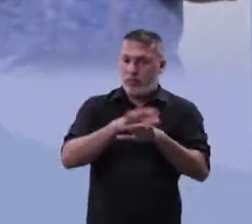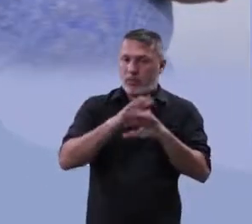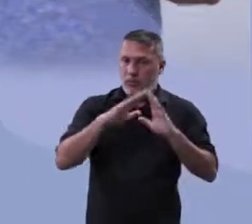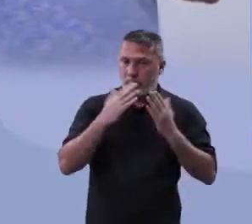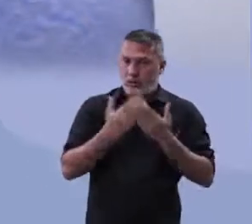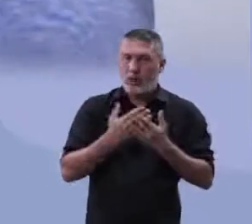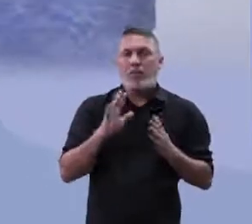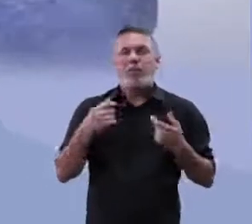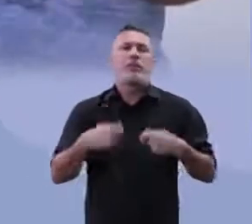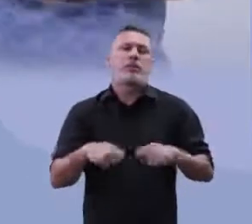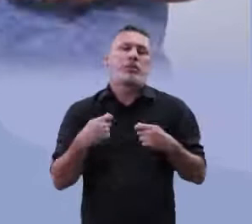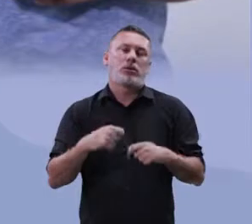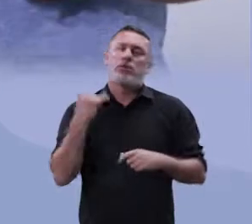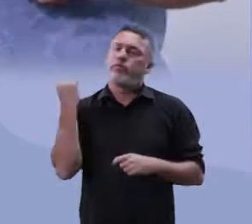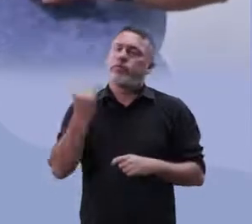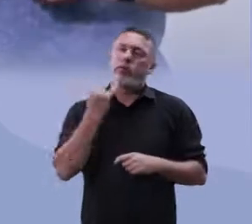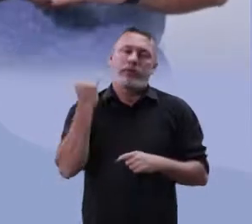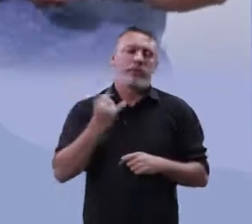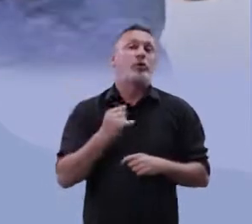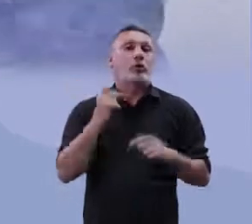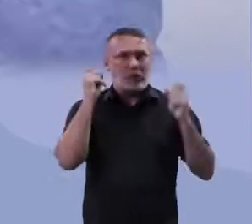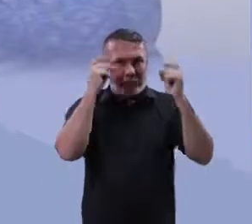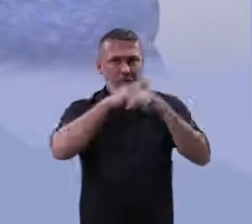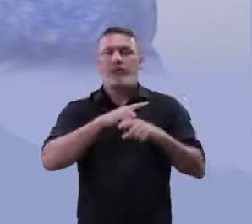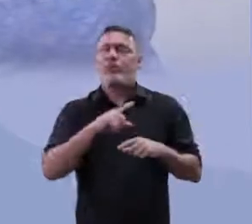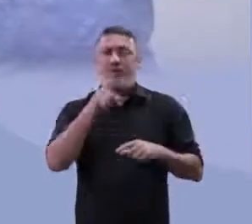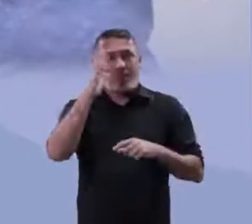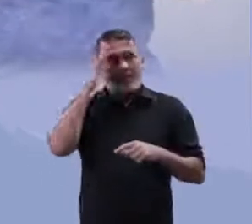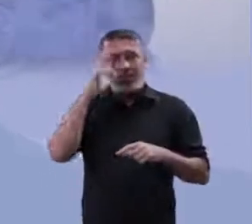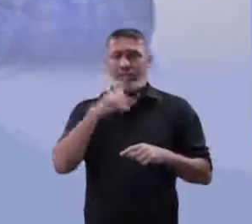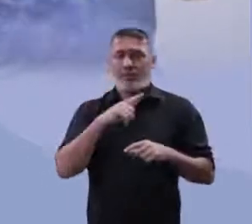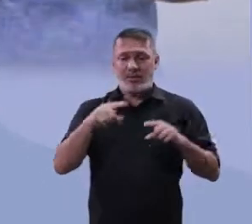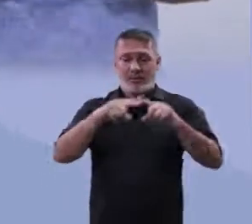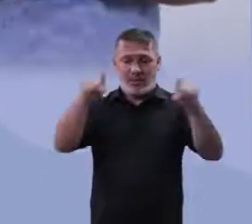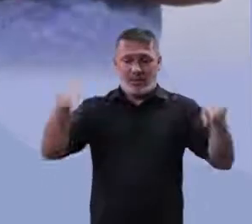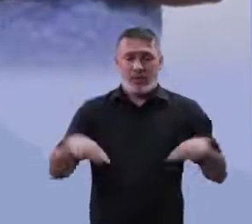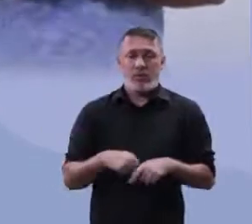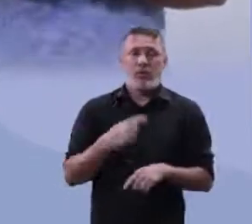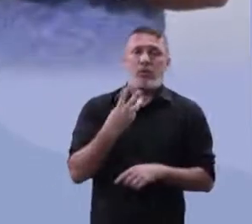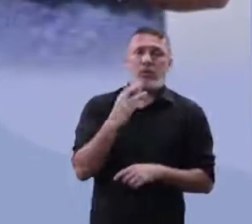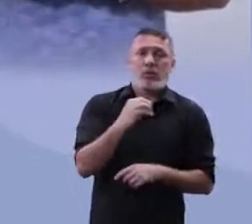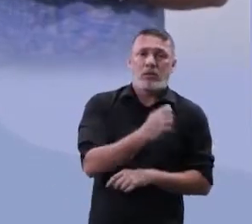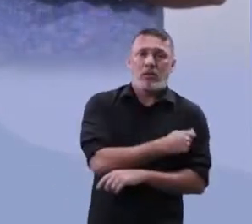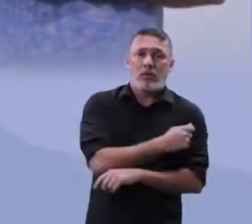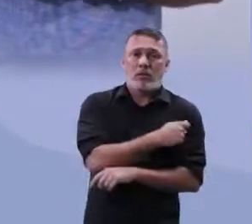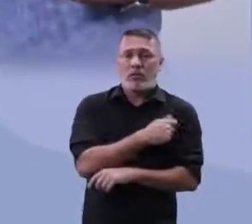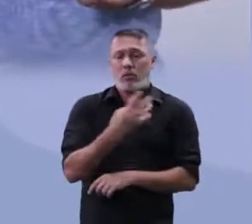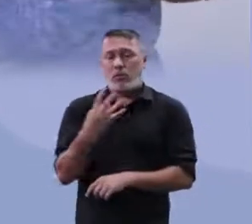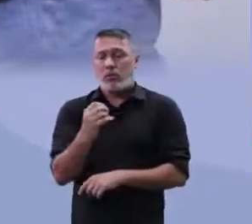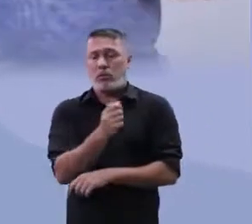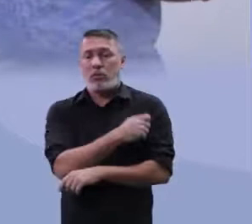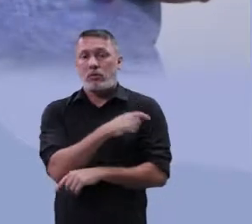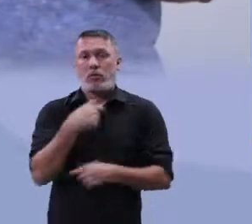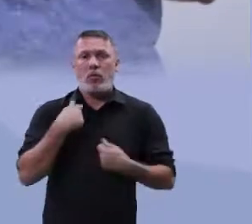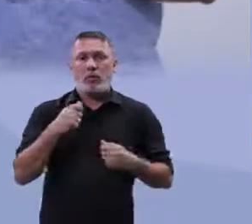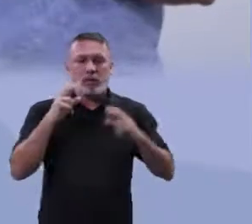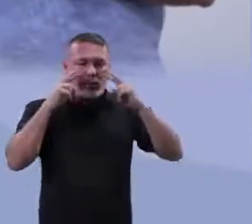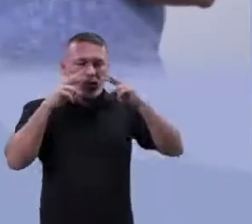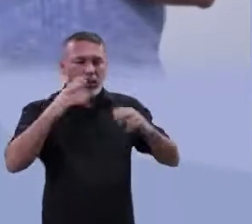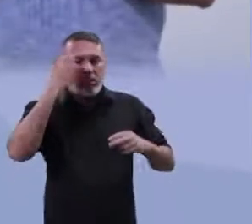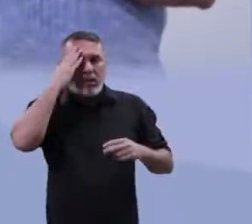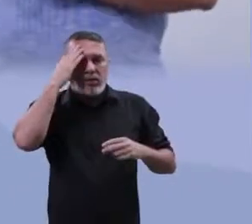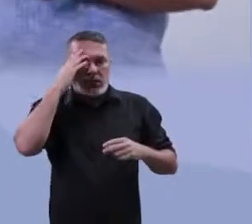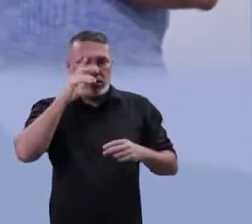uma escola inclusiva, mas é necessário, porque você pensa, nós temos 30, 40 alunos dentro de uma sala, e eu preciso